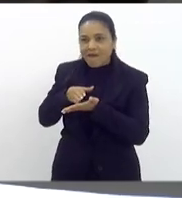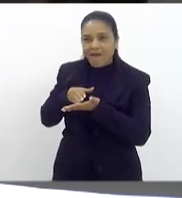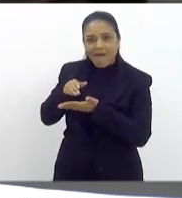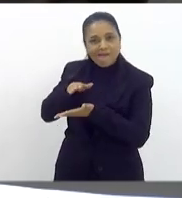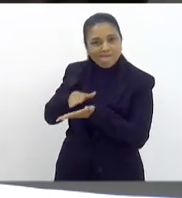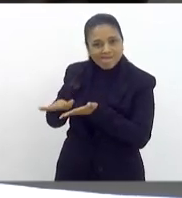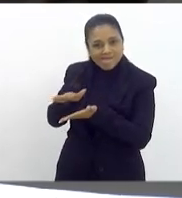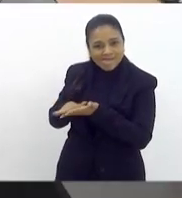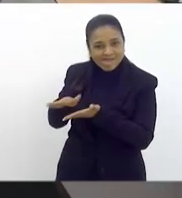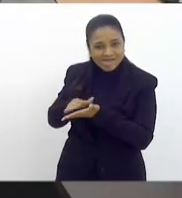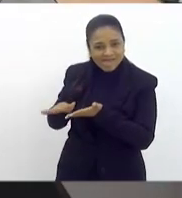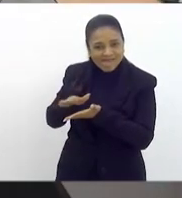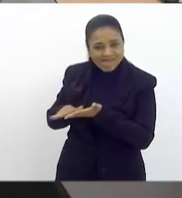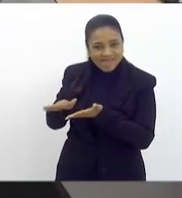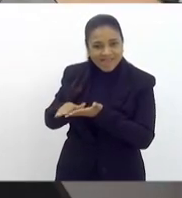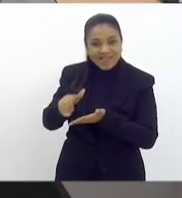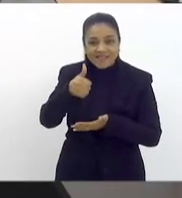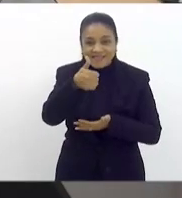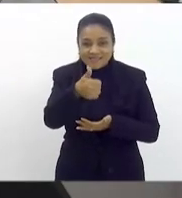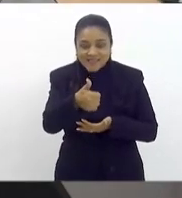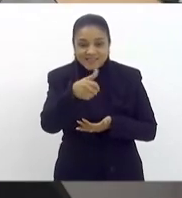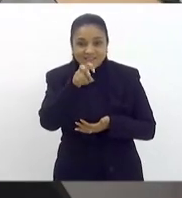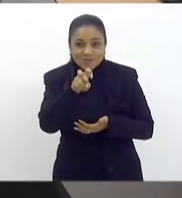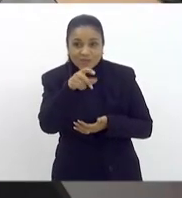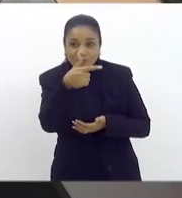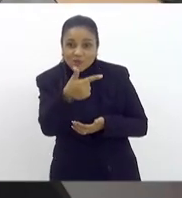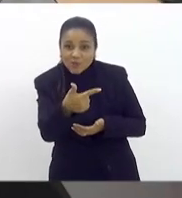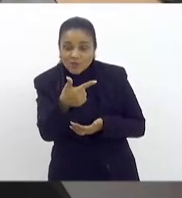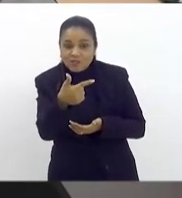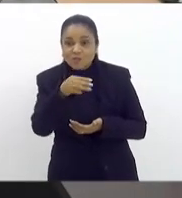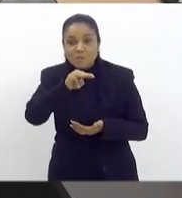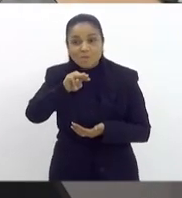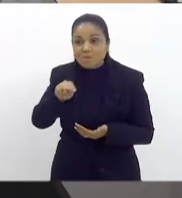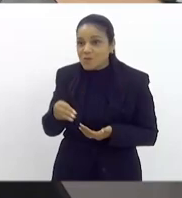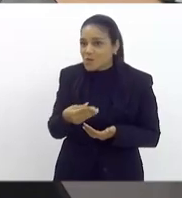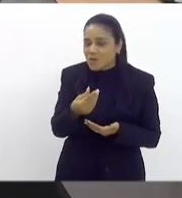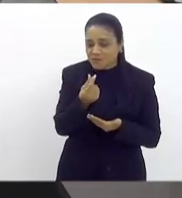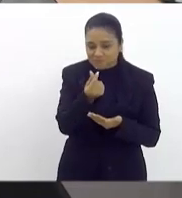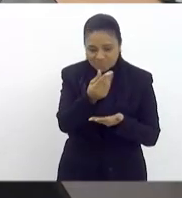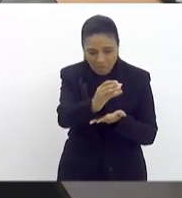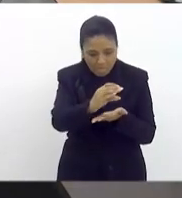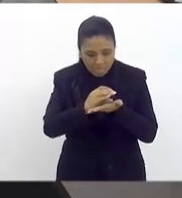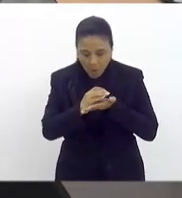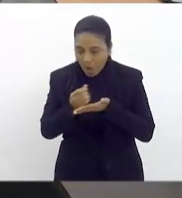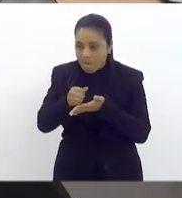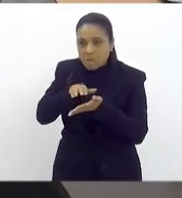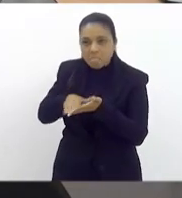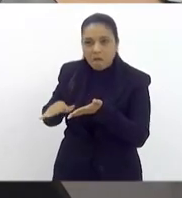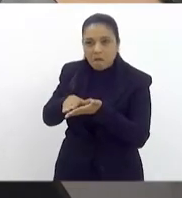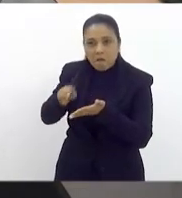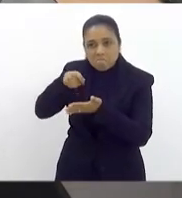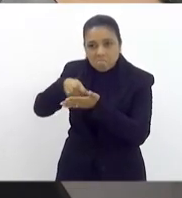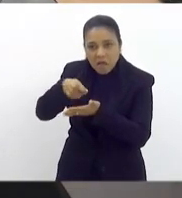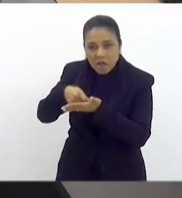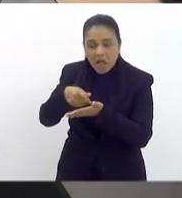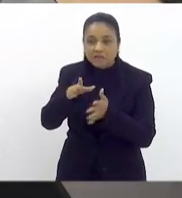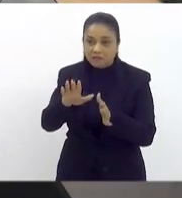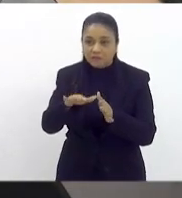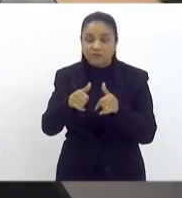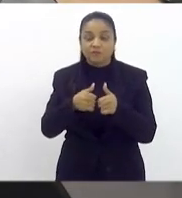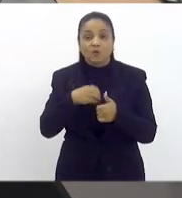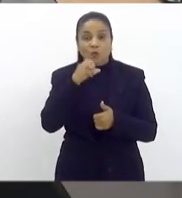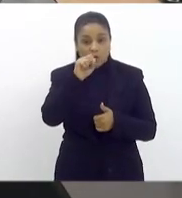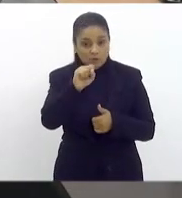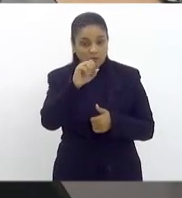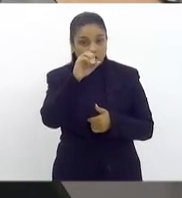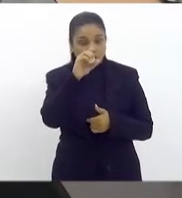152 milhões. Não é essa a pergunta, deputado Arthur. A pergunta clara é a seguinte. 85% tem que ser distribuído